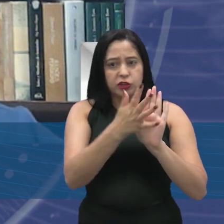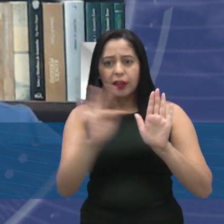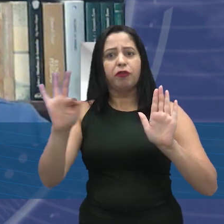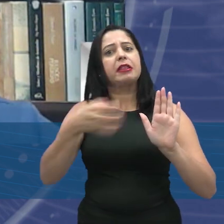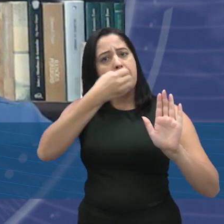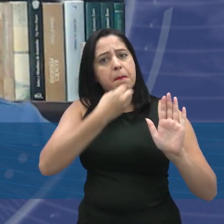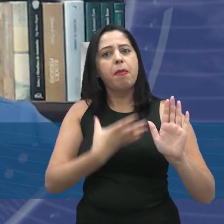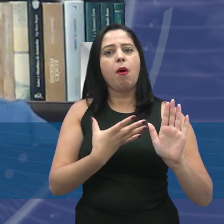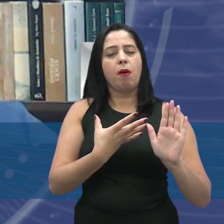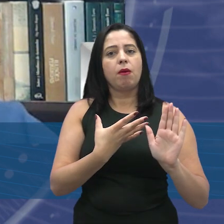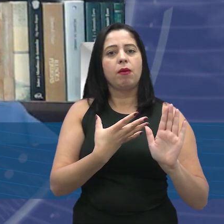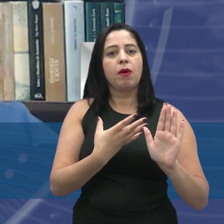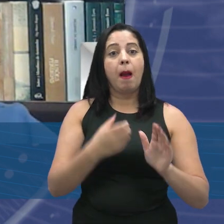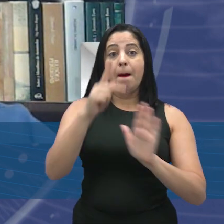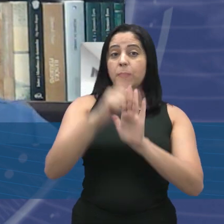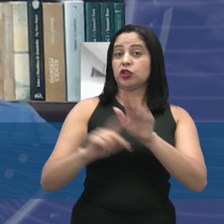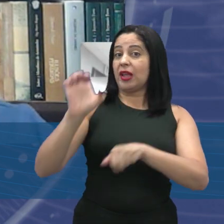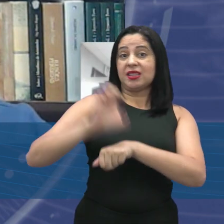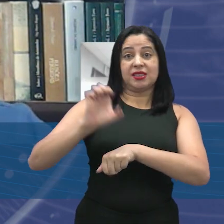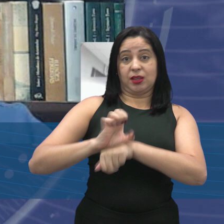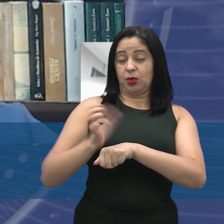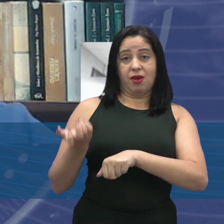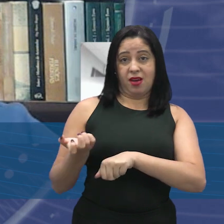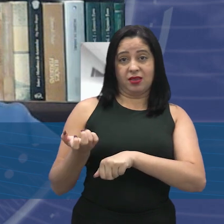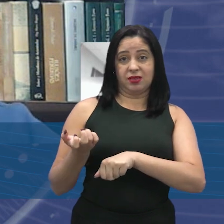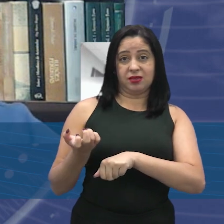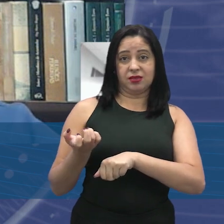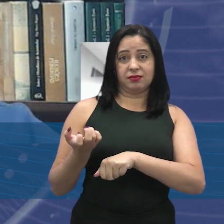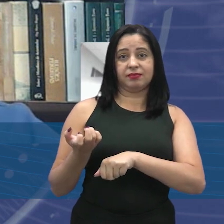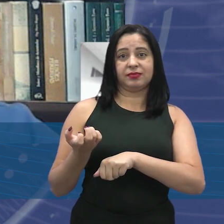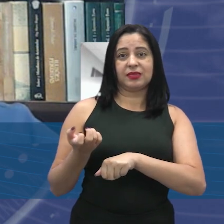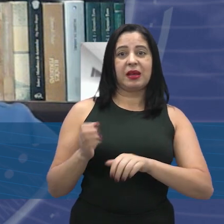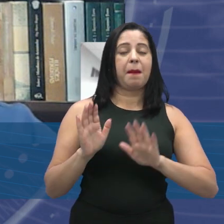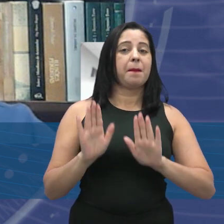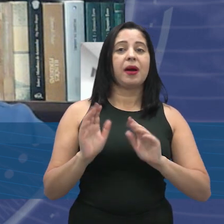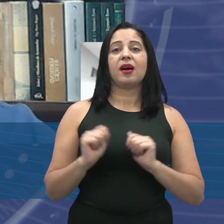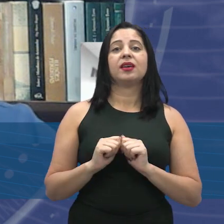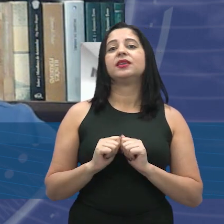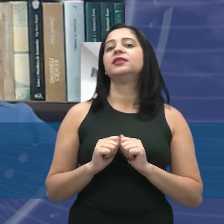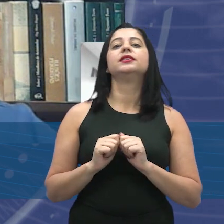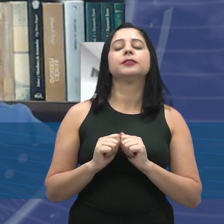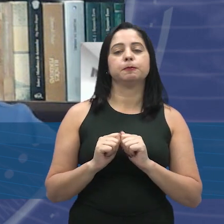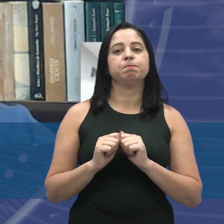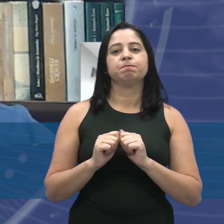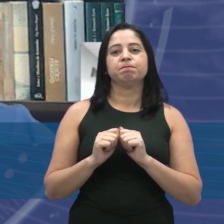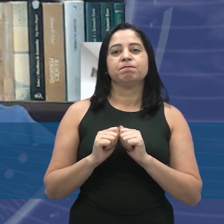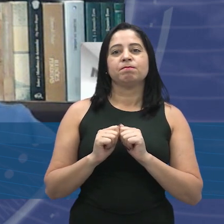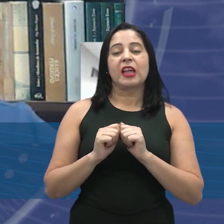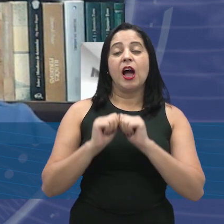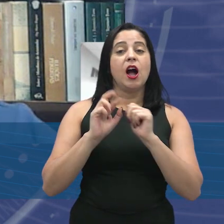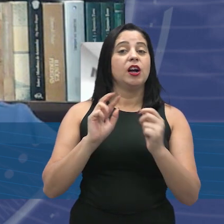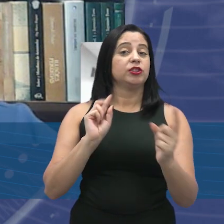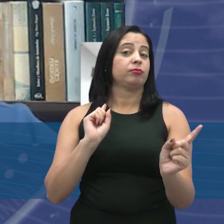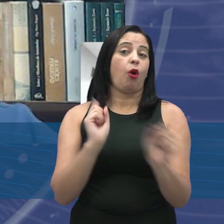políticas estaduais ou até mesmo municipais que não convirjam para esse processo.